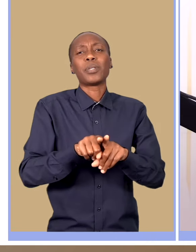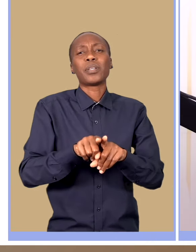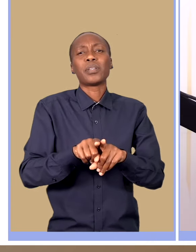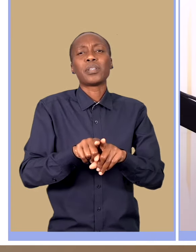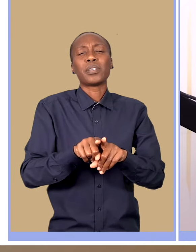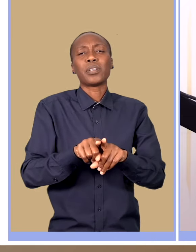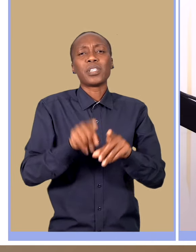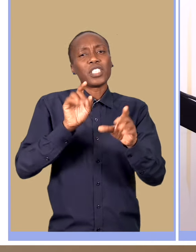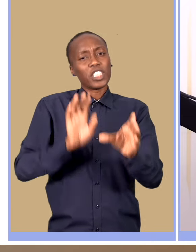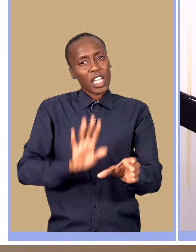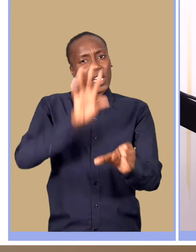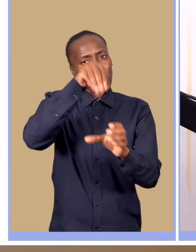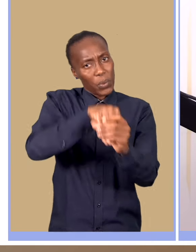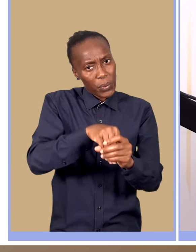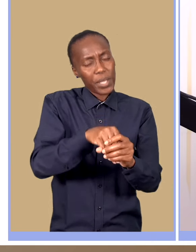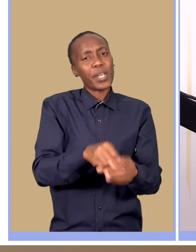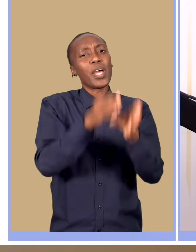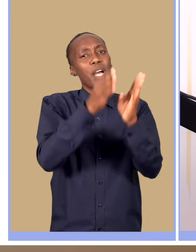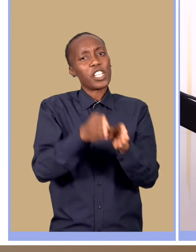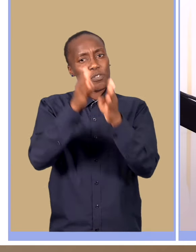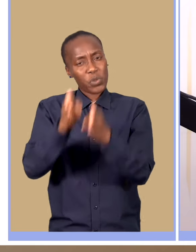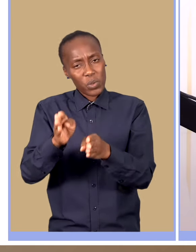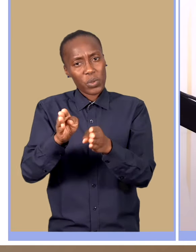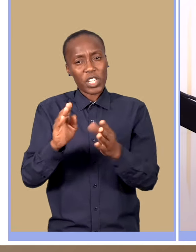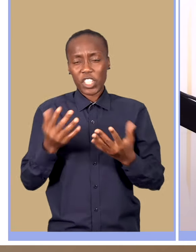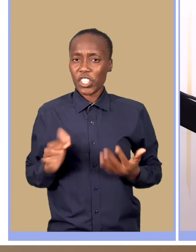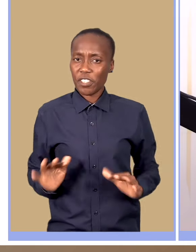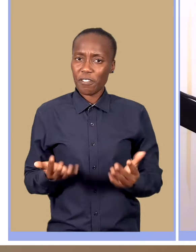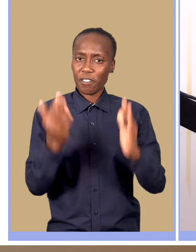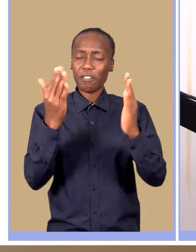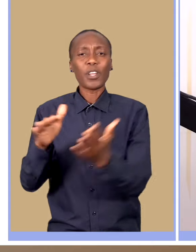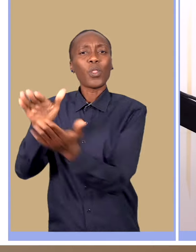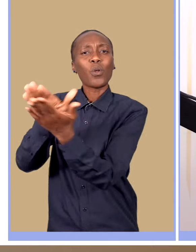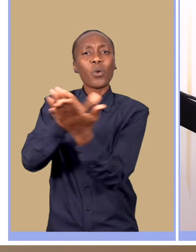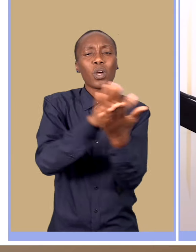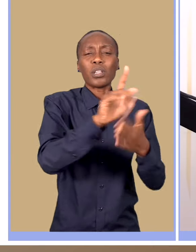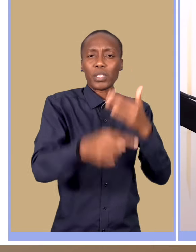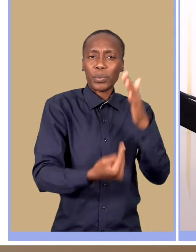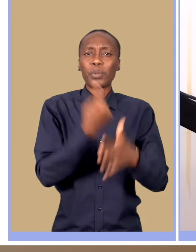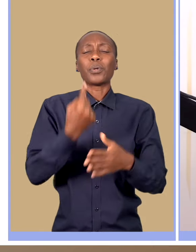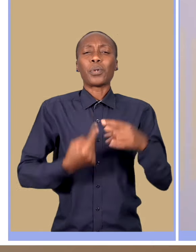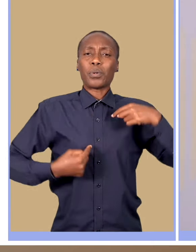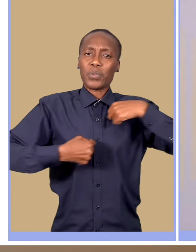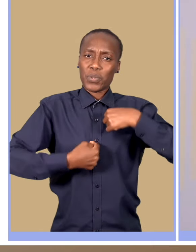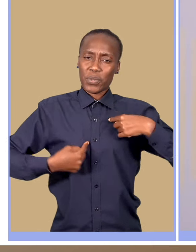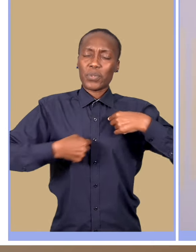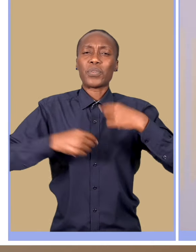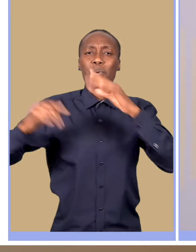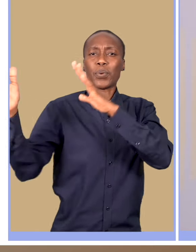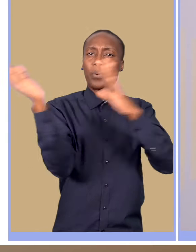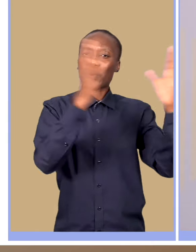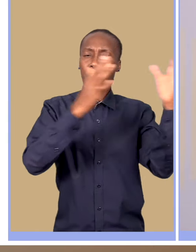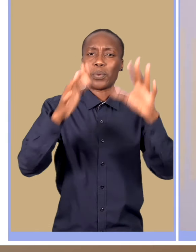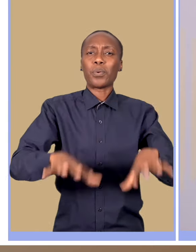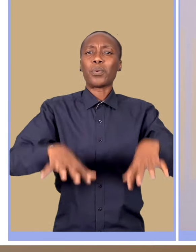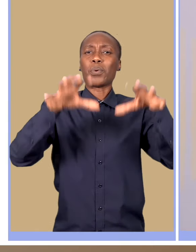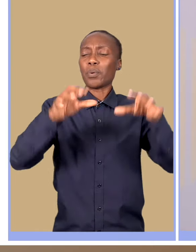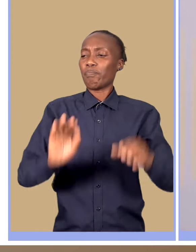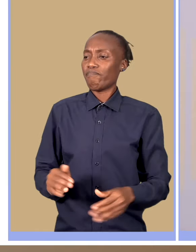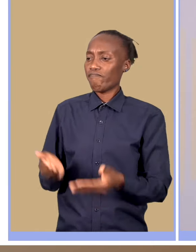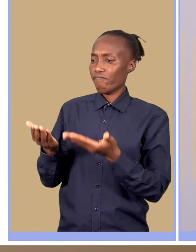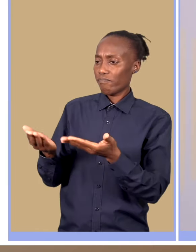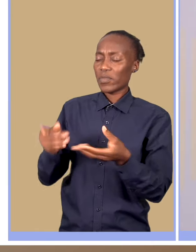conta as pessoas que estão nesses locais, que vivem nesses locais e que são afetados por esses eventos climáticos.